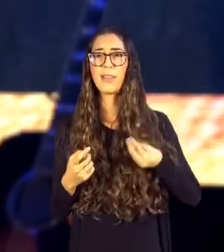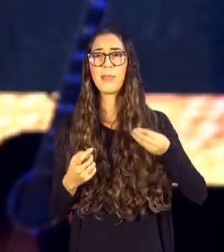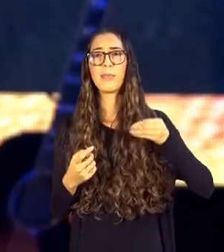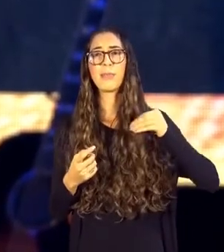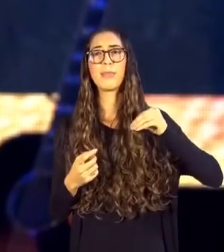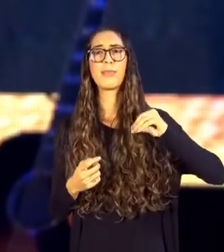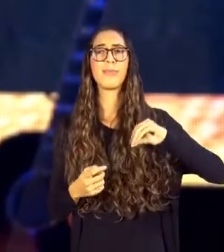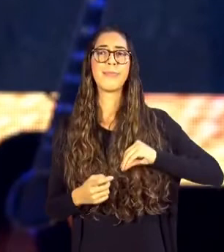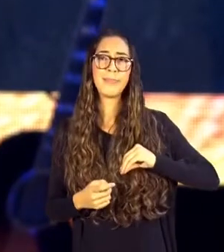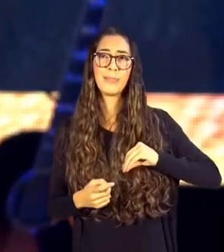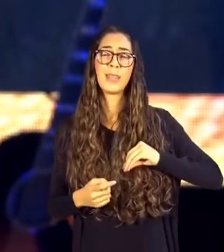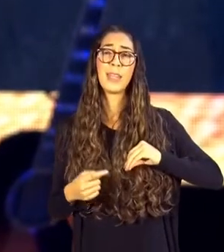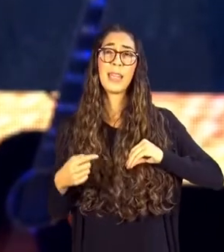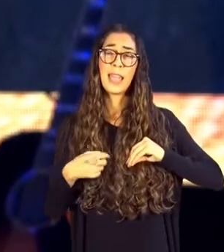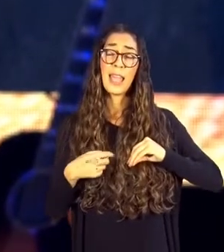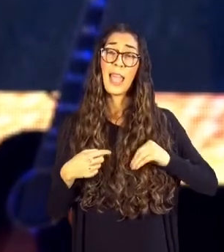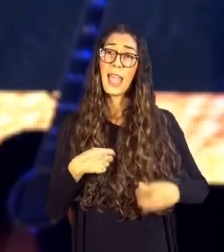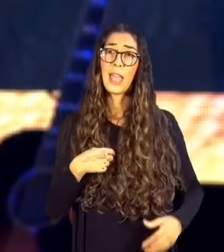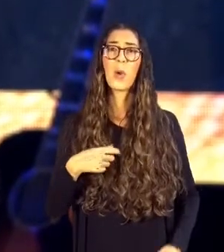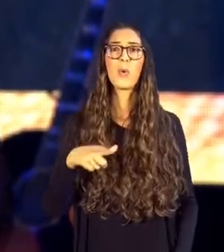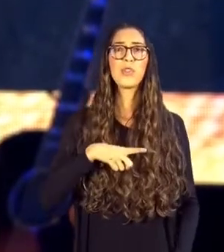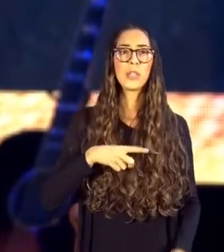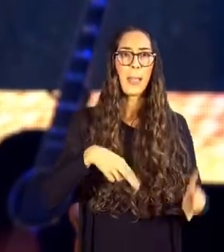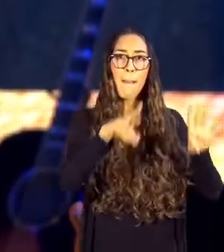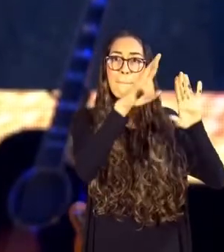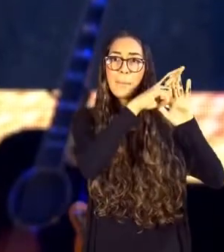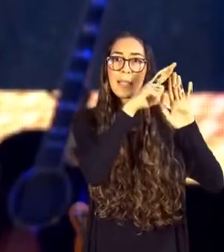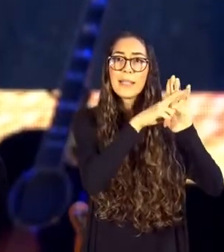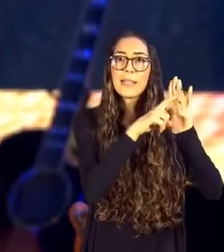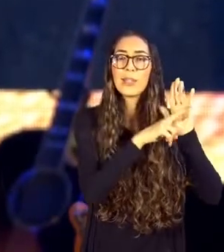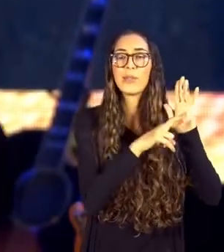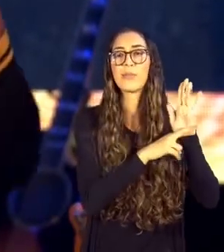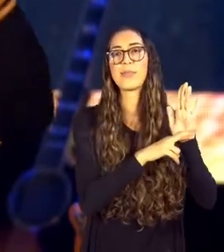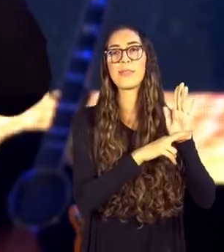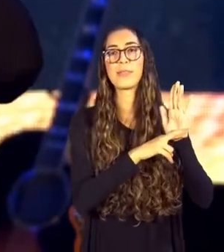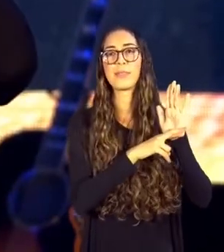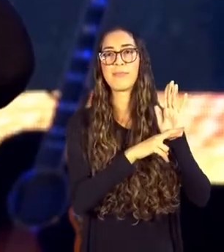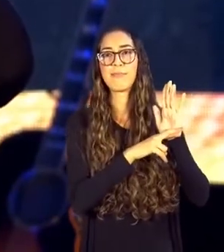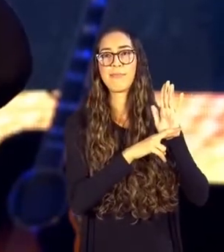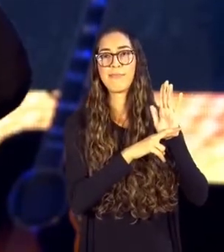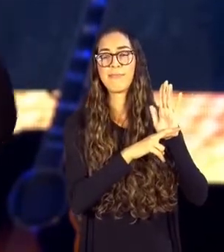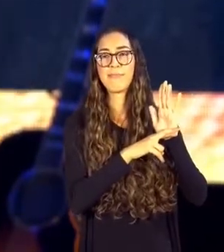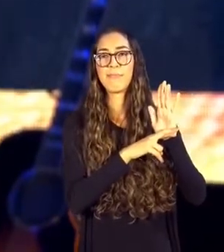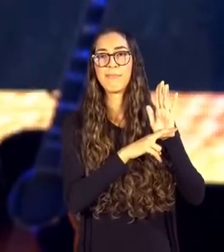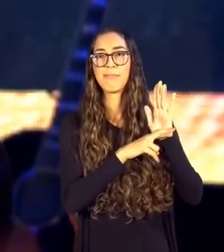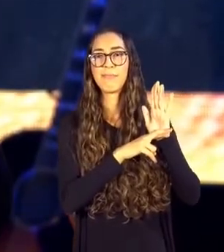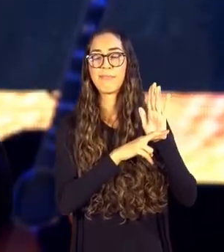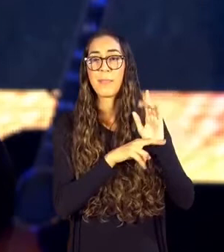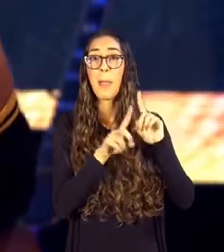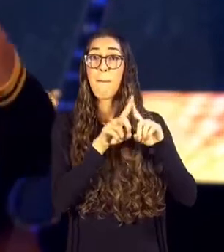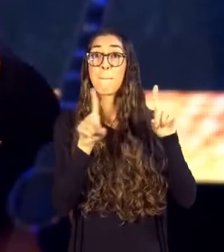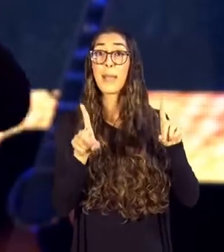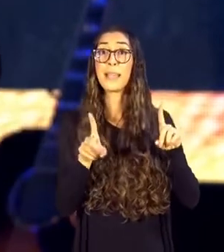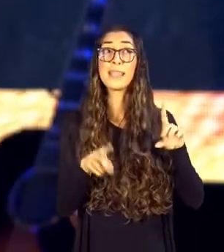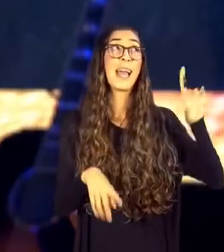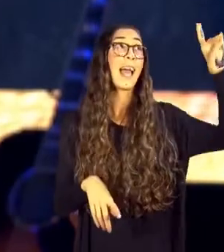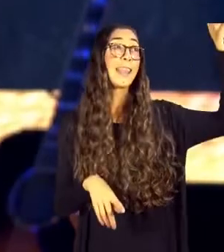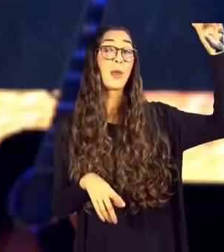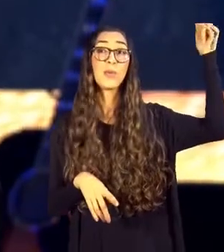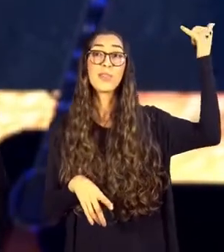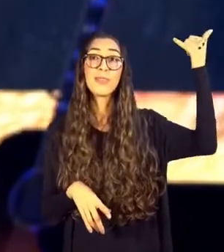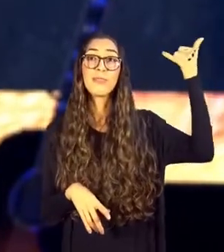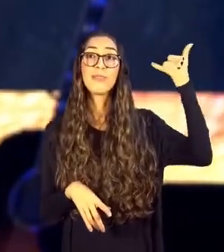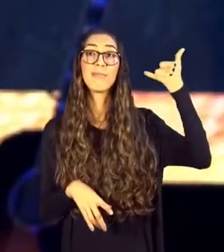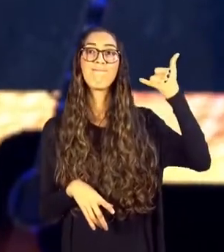Poxa, eu tinha tantos planos. E foi a única vez que eu ouvi no meu coração, você fala, pastor, como é que você ouviu a voz de Deus? Eu ouvi no meu coração, talvez você tenha